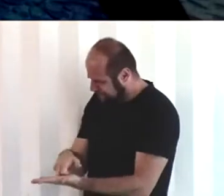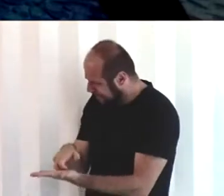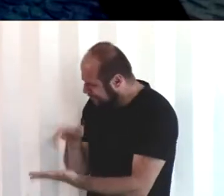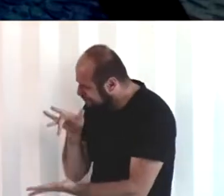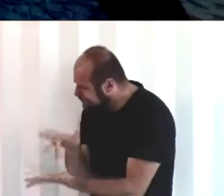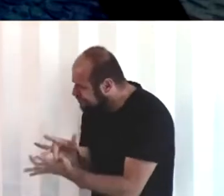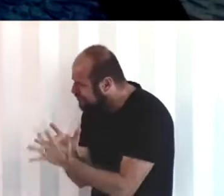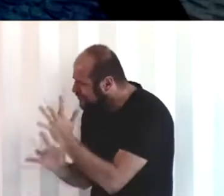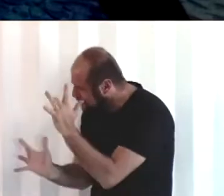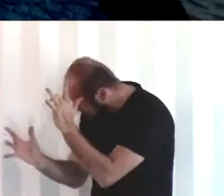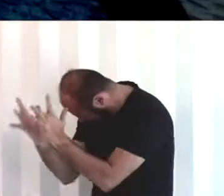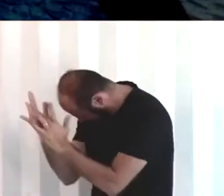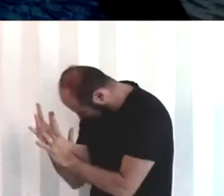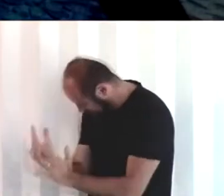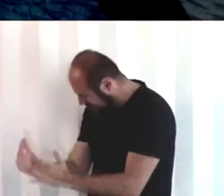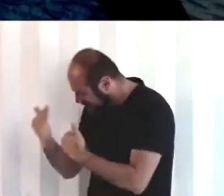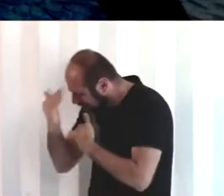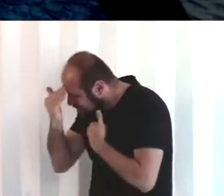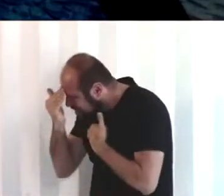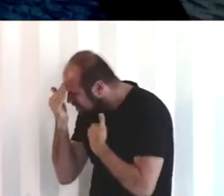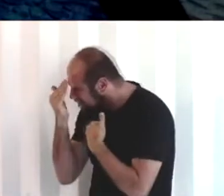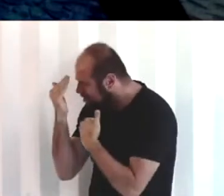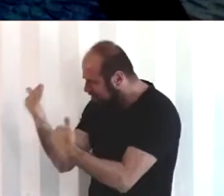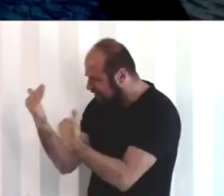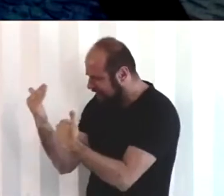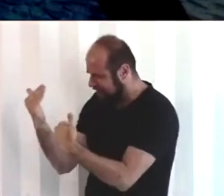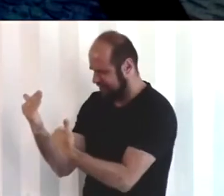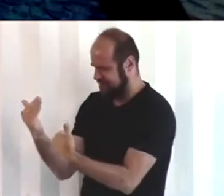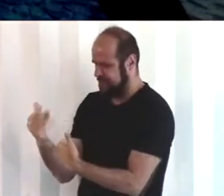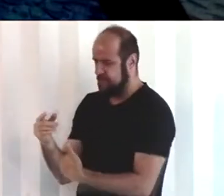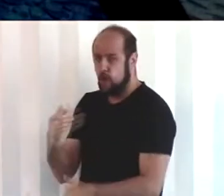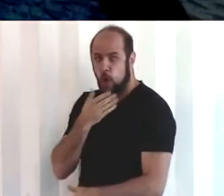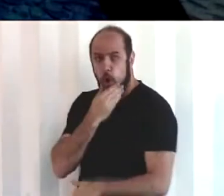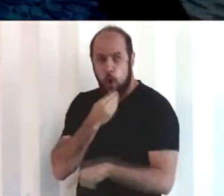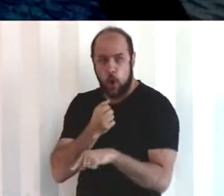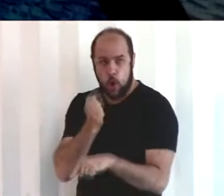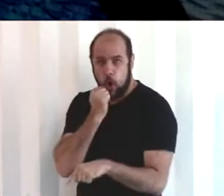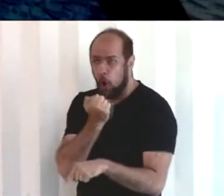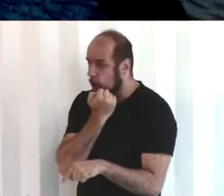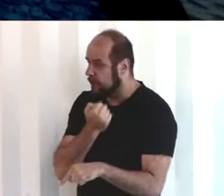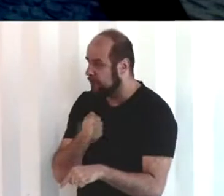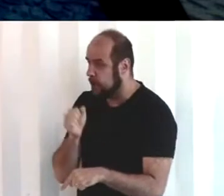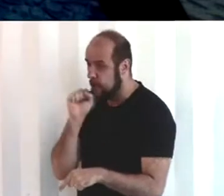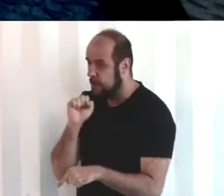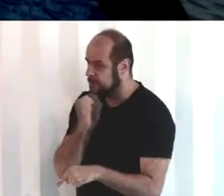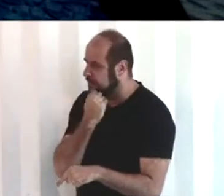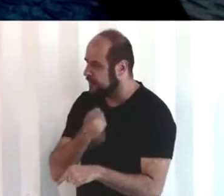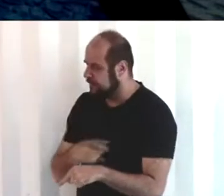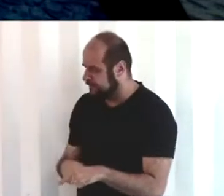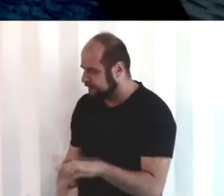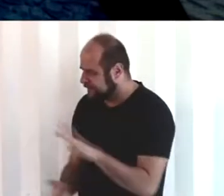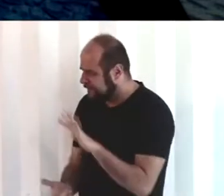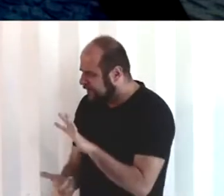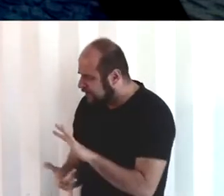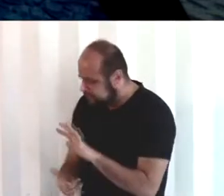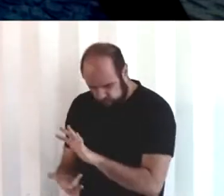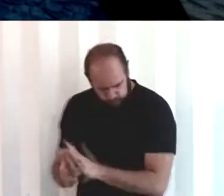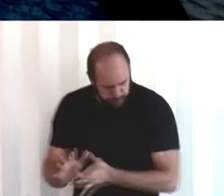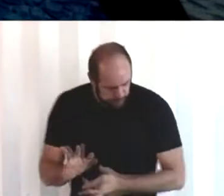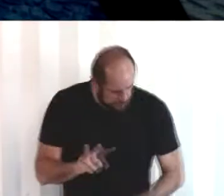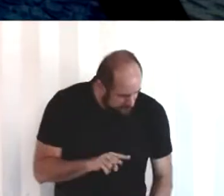Jesus, agradecendo-lhe, e este era samaritano. Então Jesus lhe